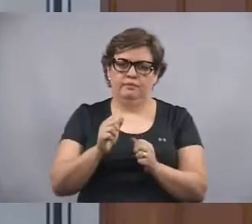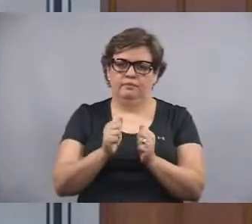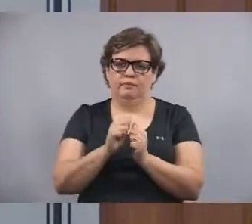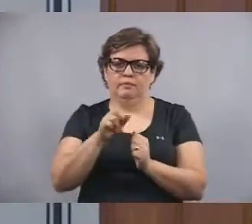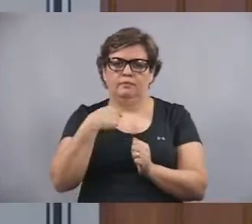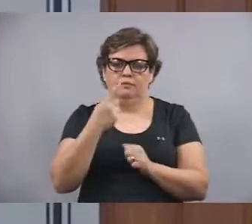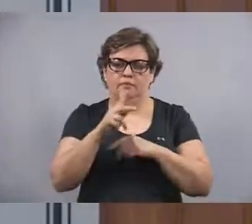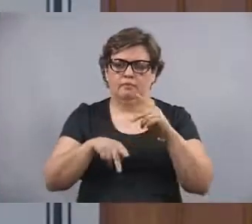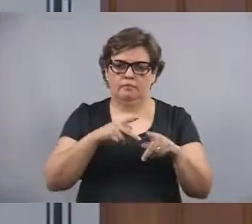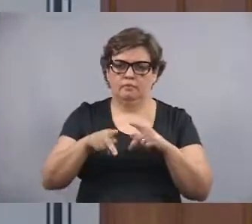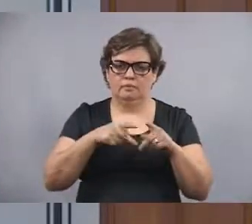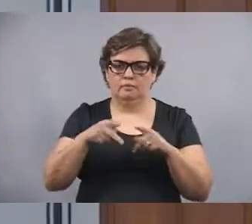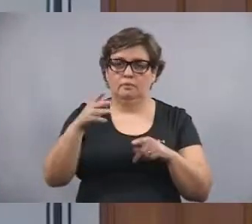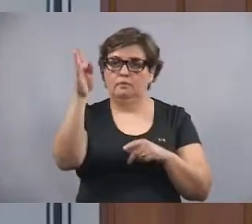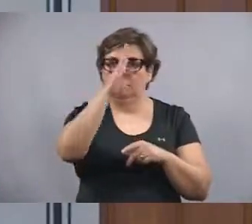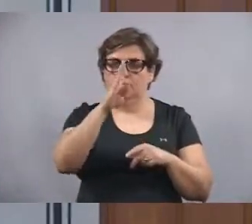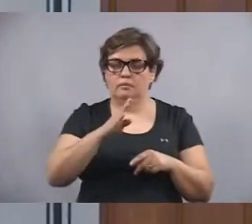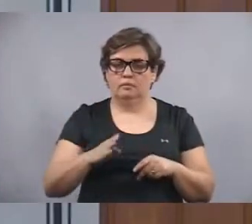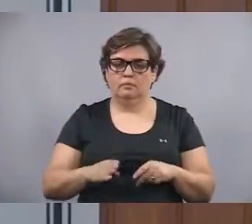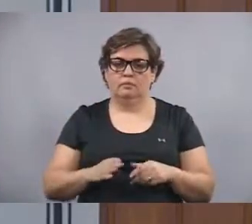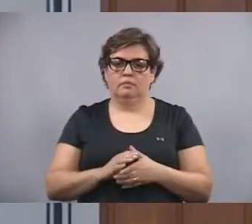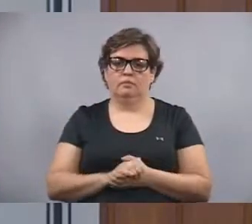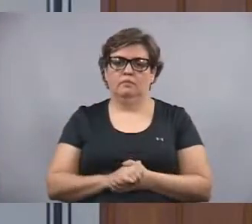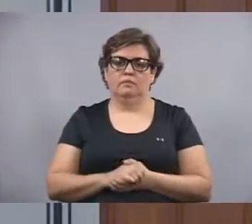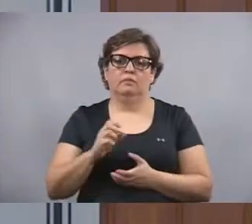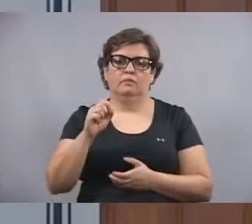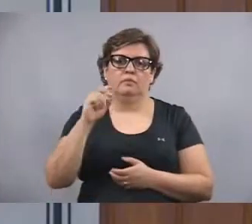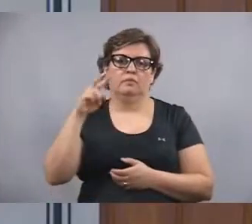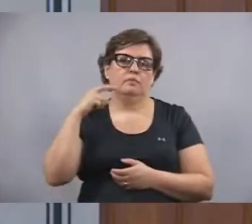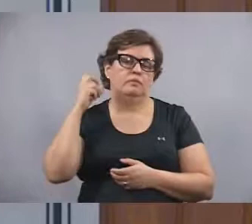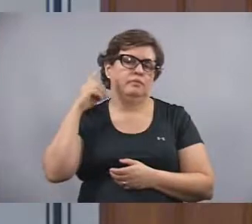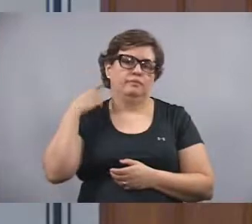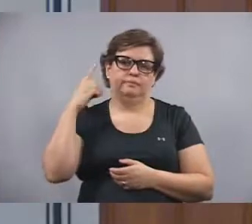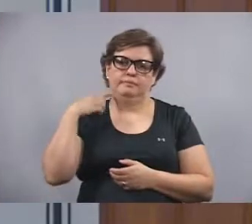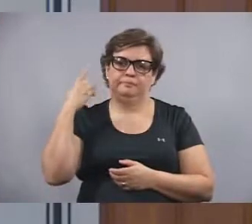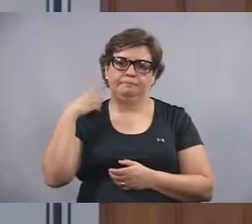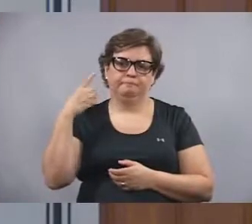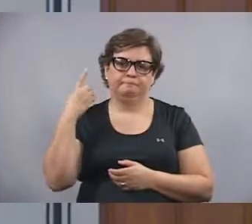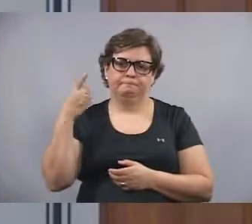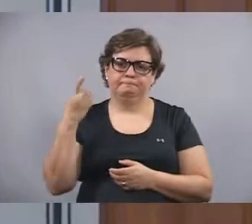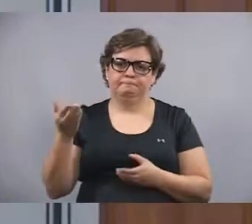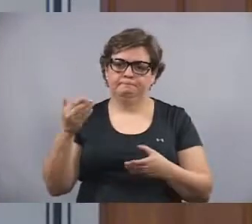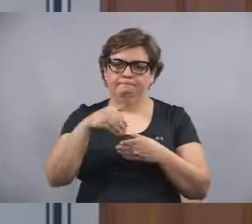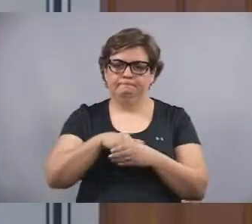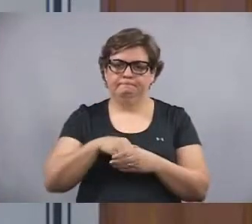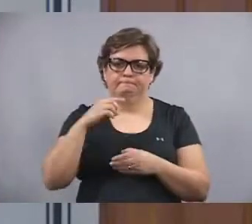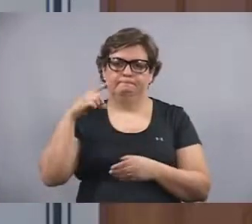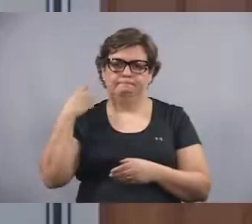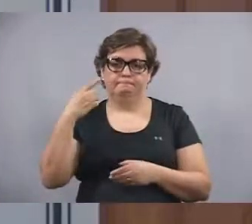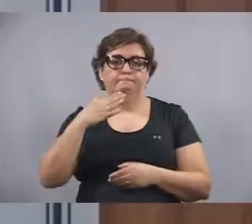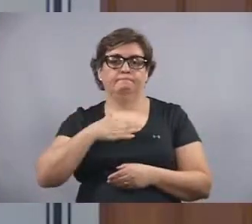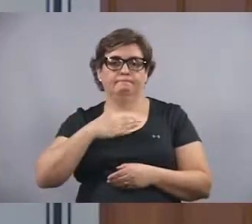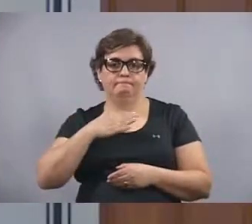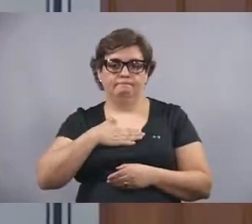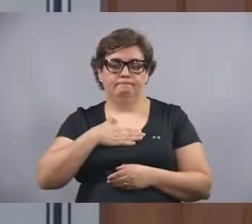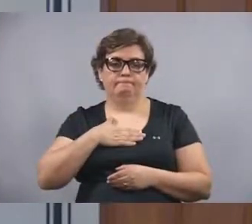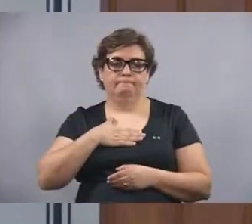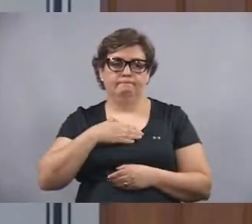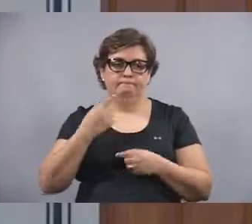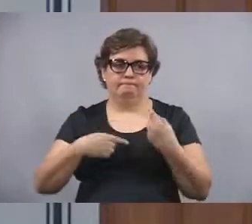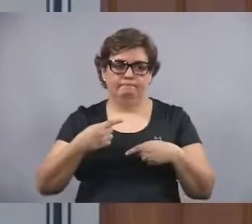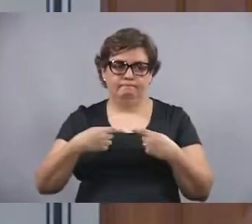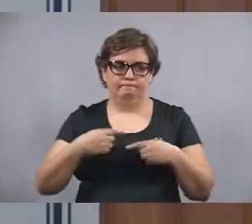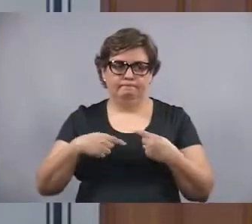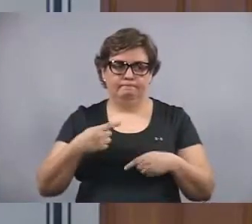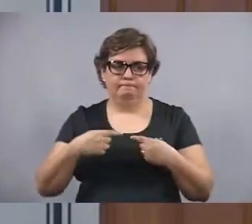povo a nível nacional, e que deputados, que inclui o deputado do meu partido, não vou